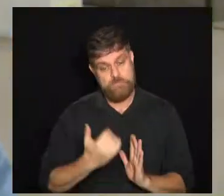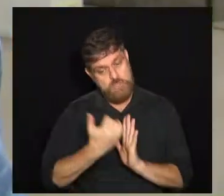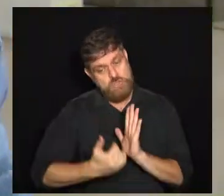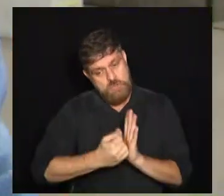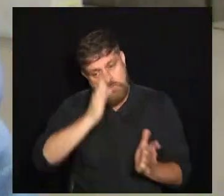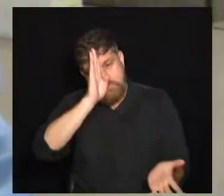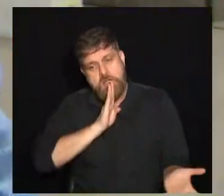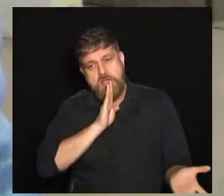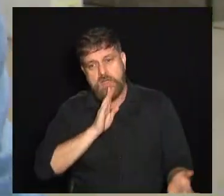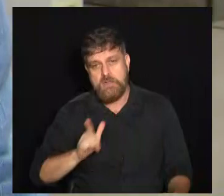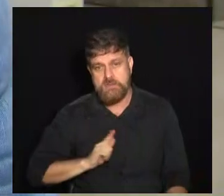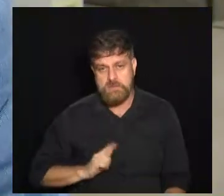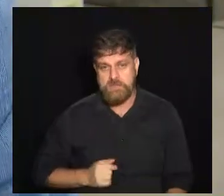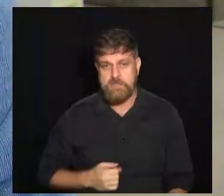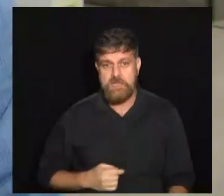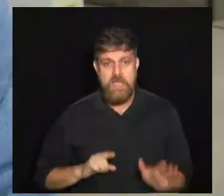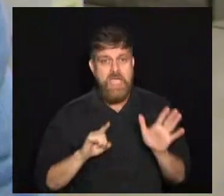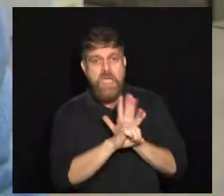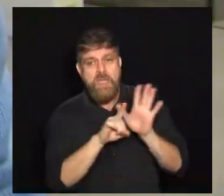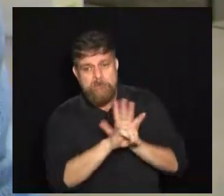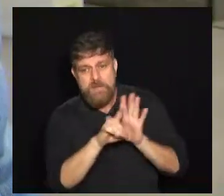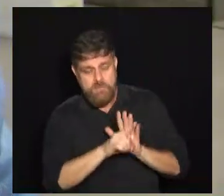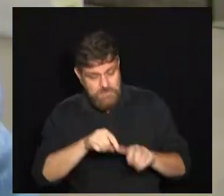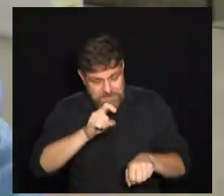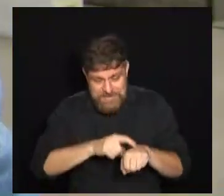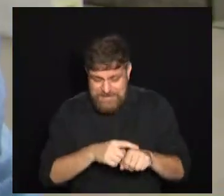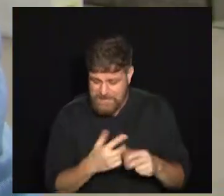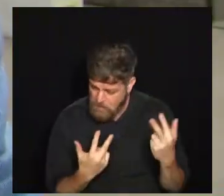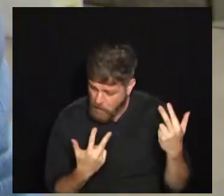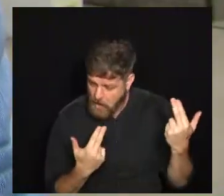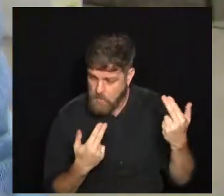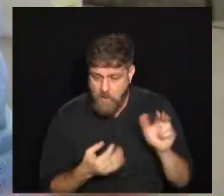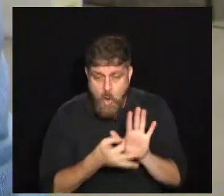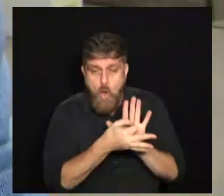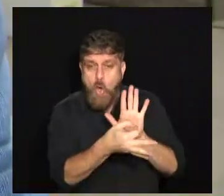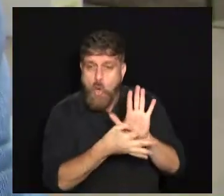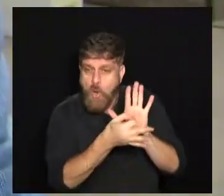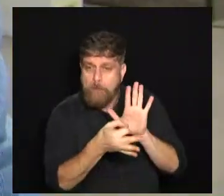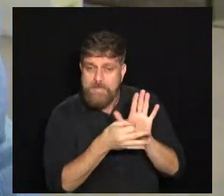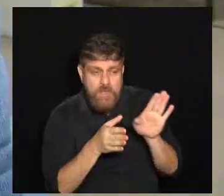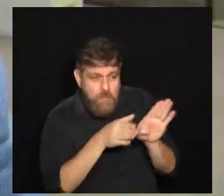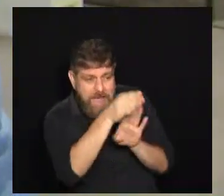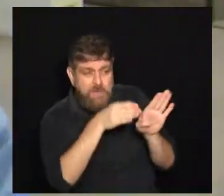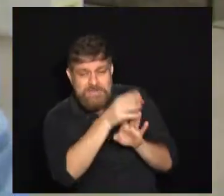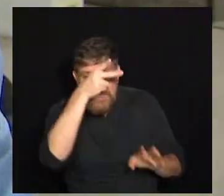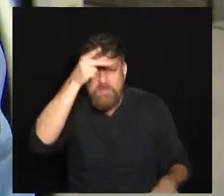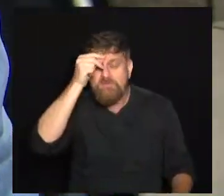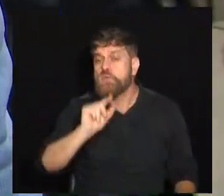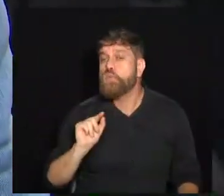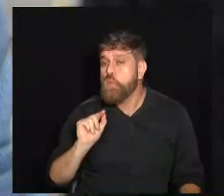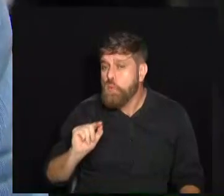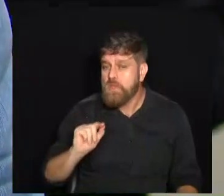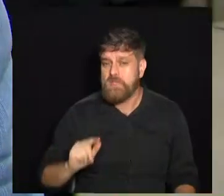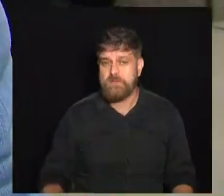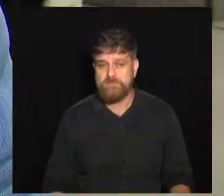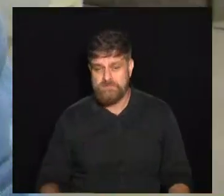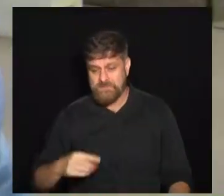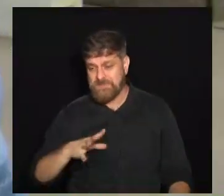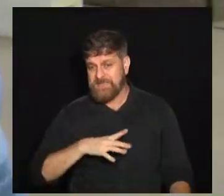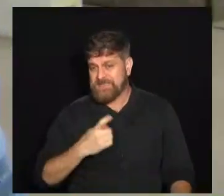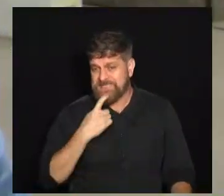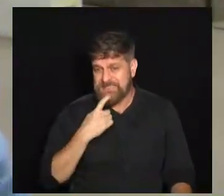É um requerimento de informações e, ao mesmo tempo, sugestões ao prefeito municipal. Porque aqui na cidade